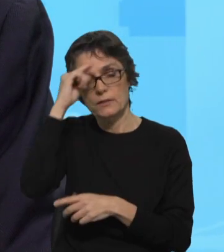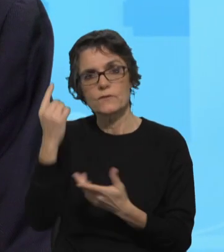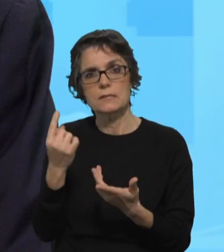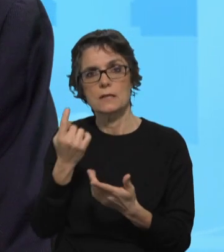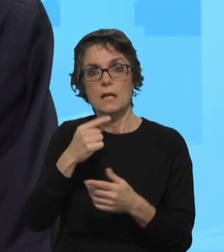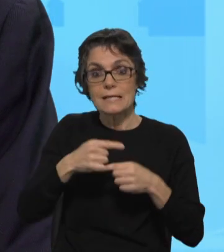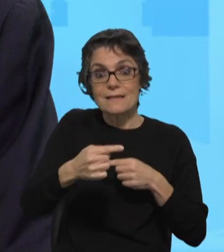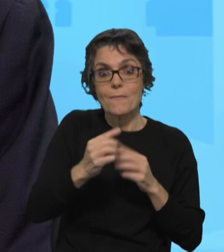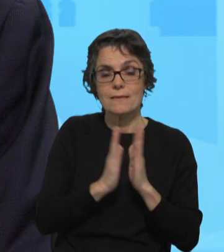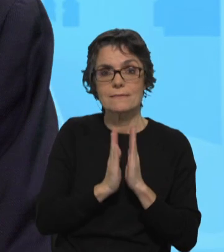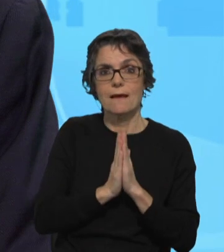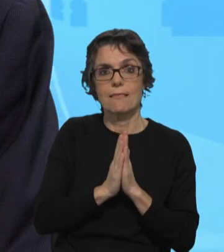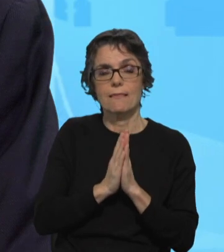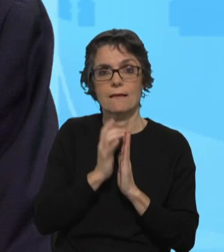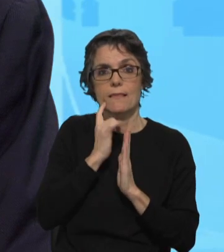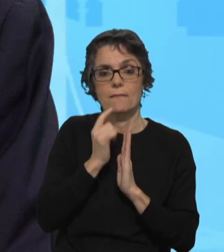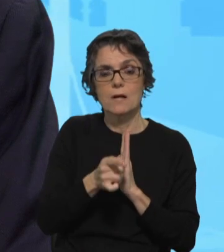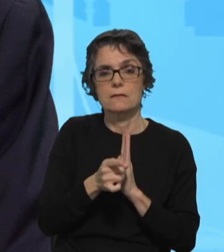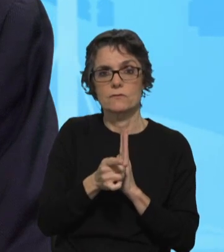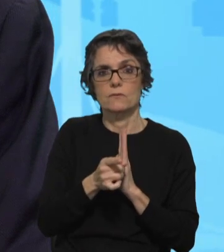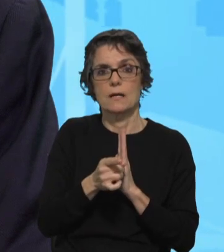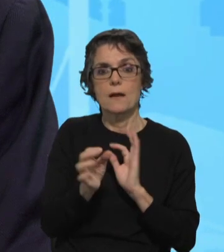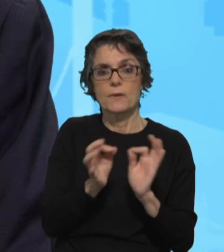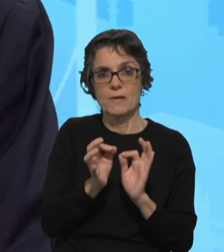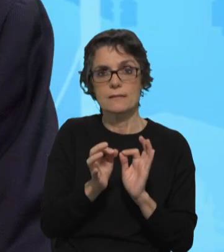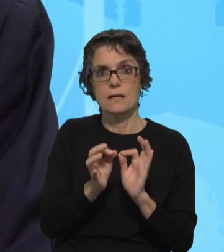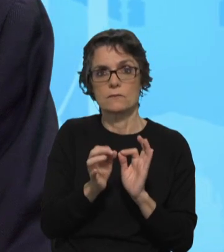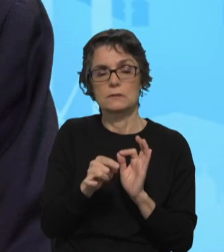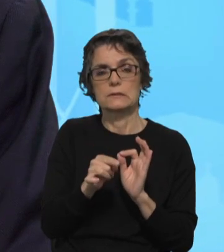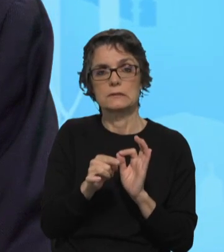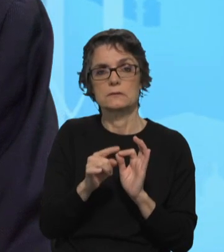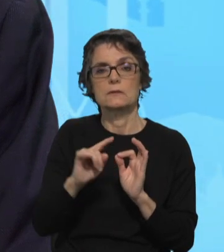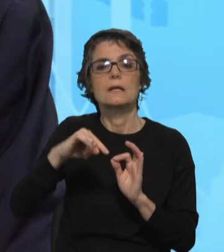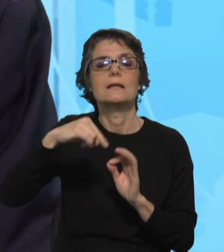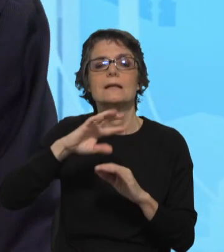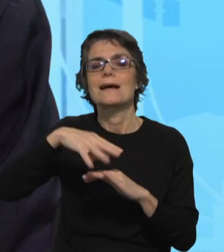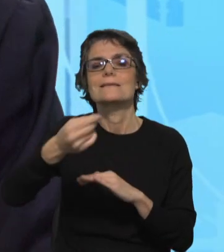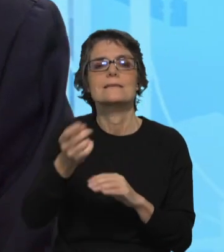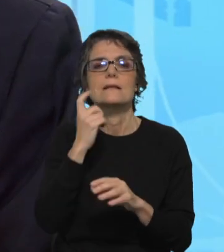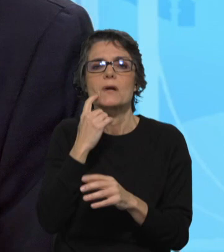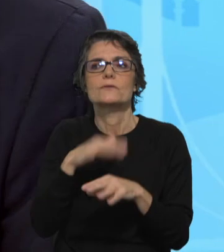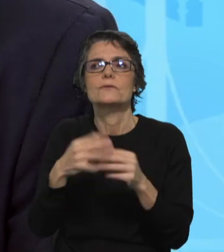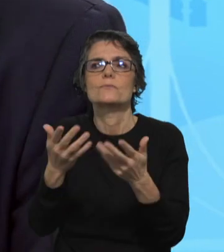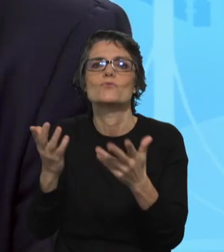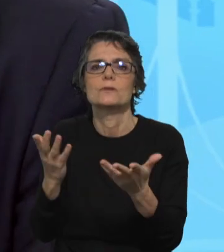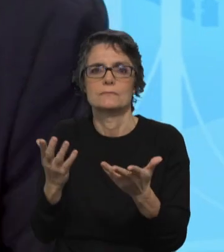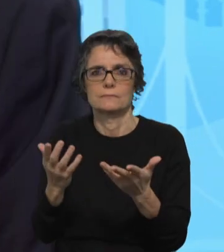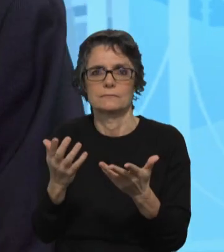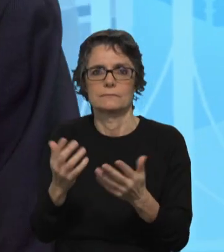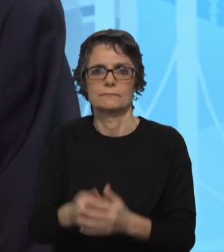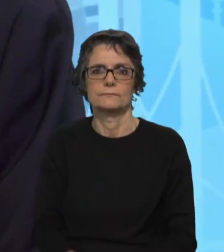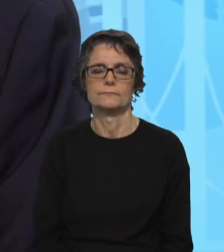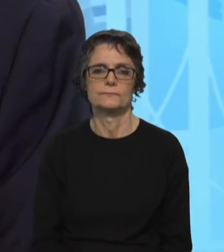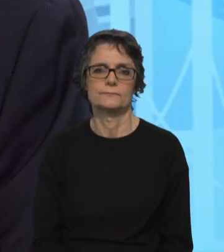Igreja, a Semana Santa, que é um tempo forte também de preparação para a Páscoa, e depois? Bom, em certo sentido não há